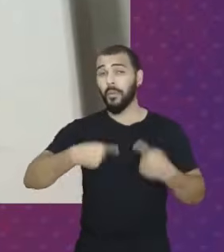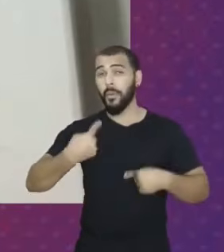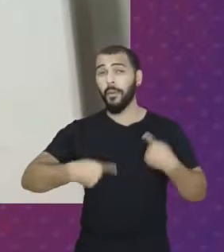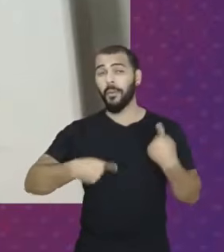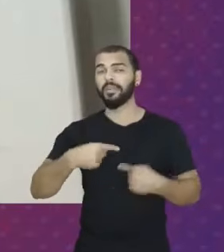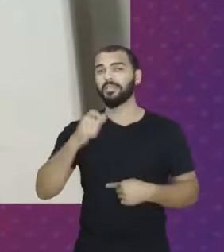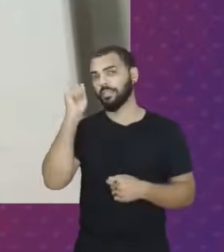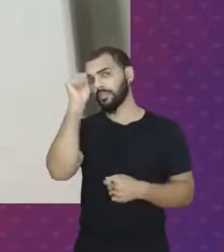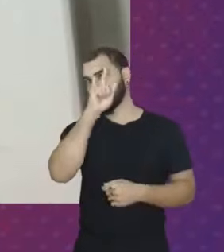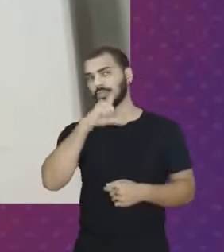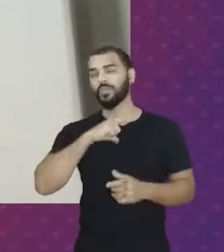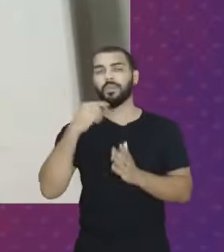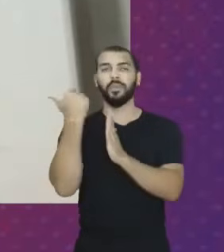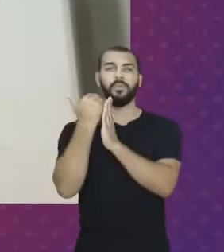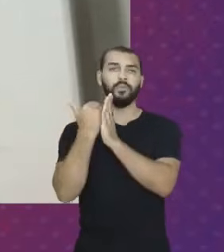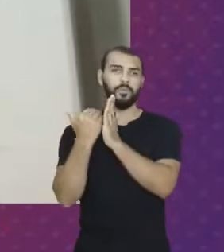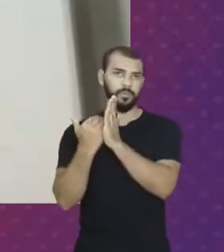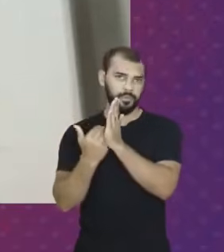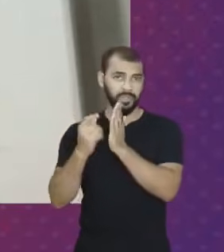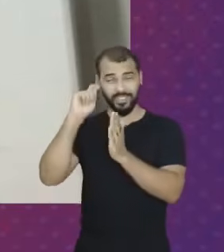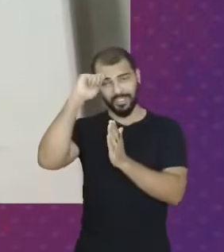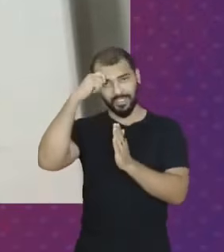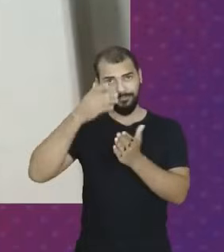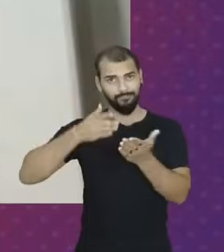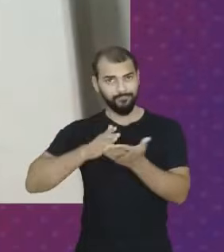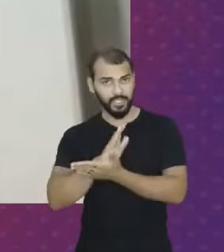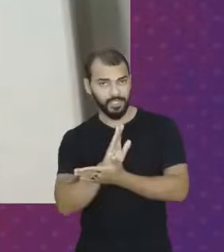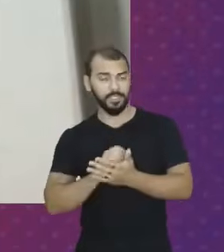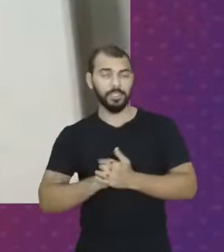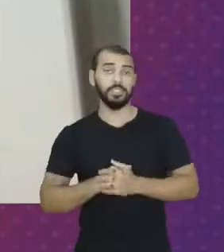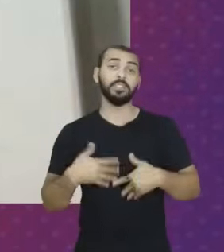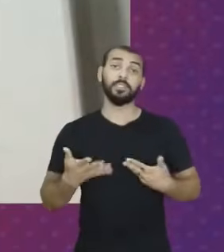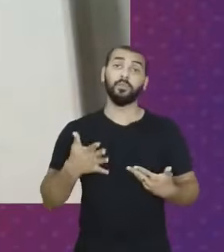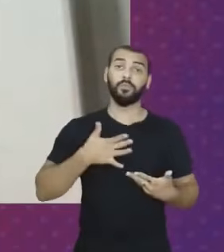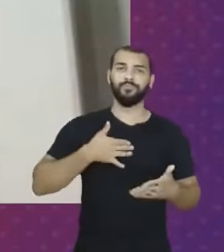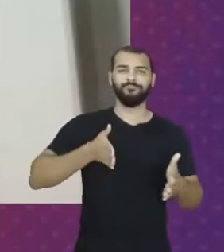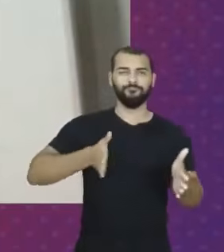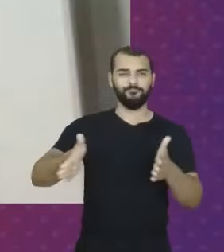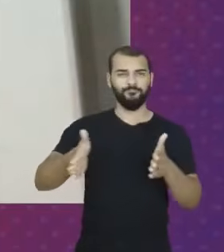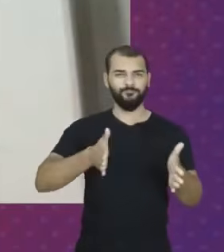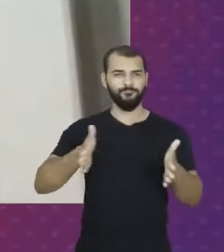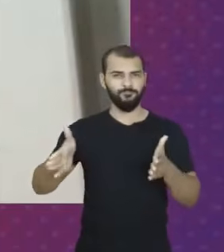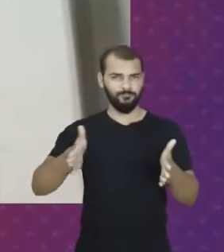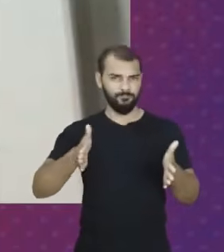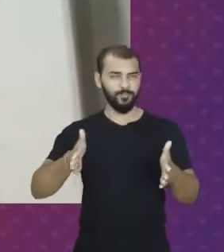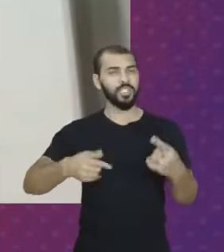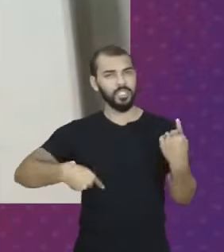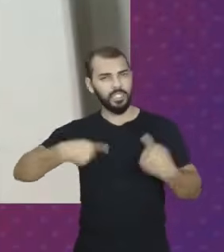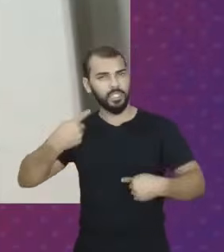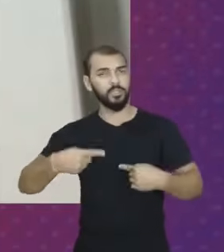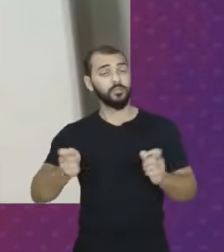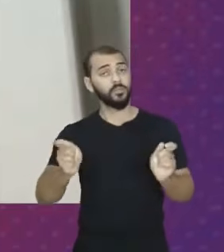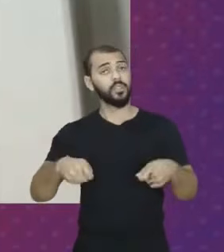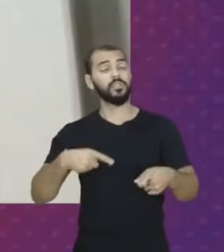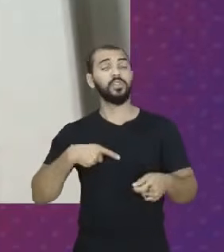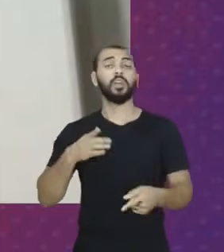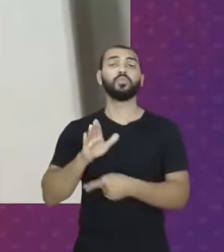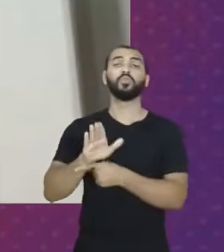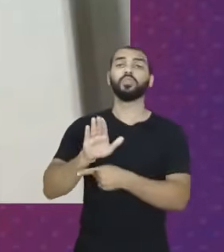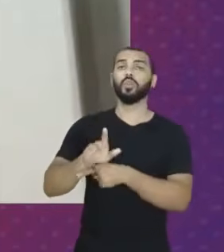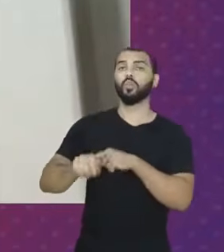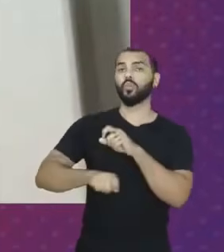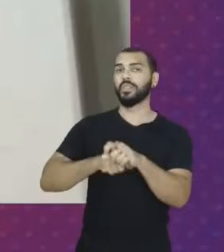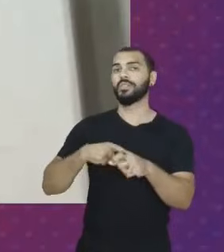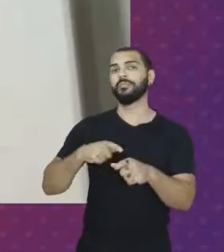negra. E aí o mandato vem para ajudar a dar espaço para essa população, conforme aquilo que